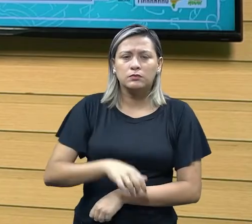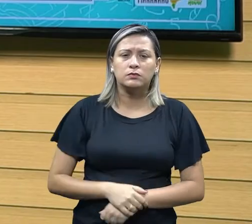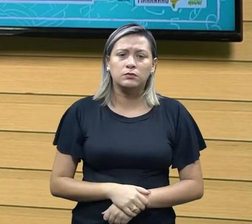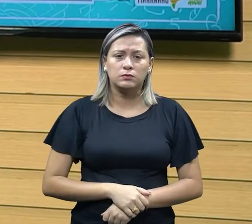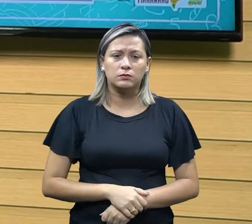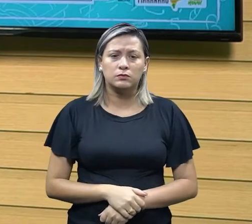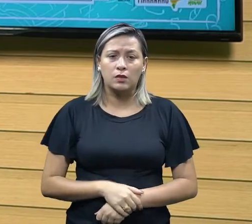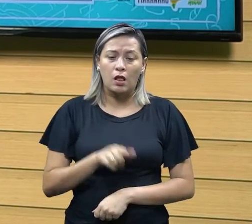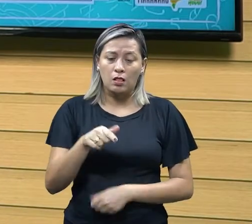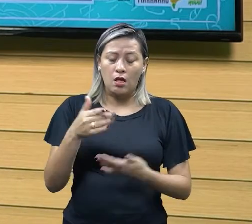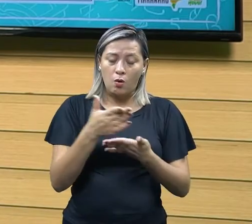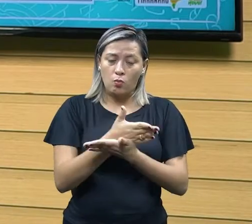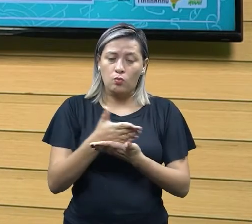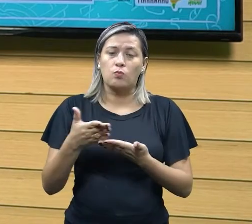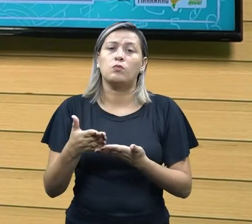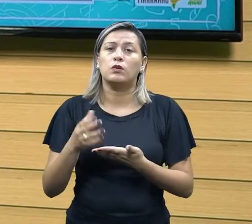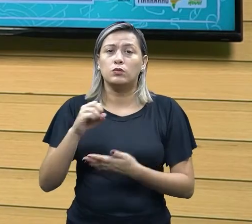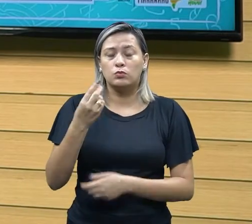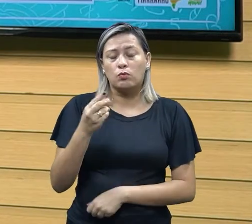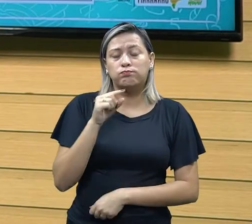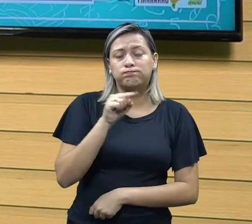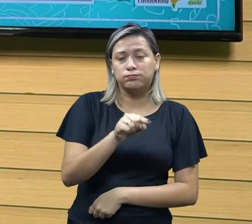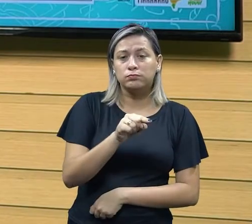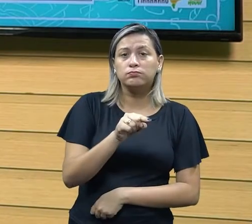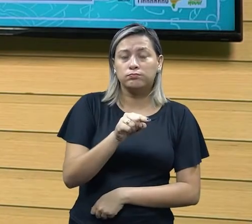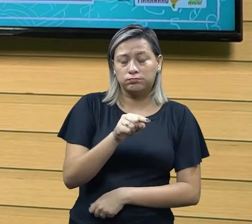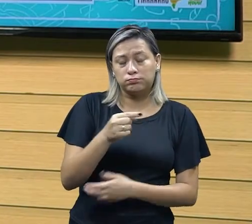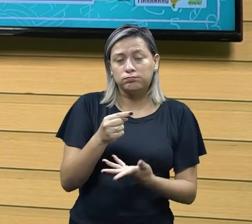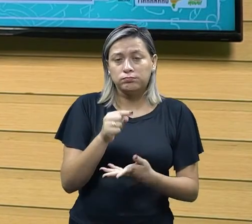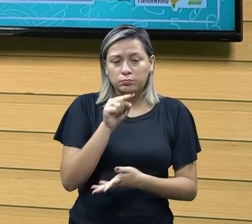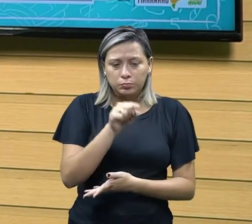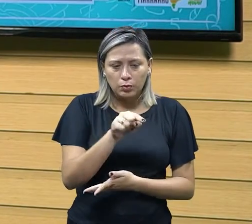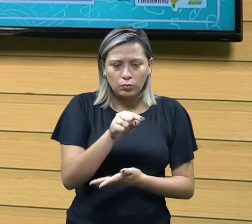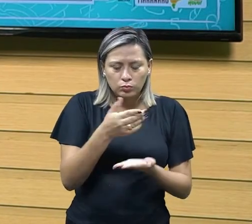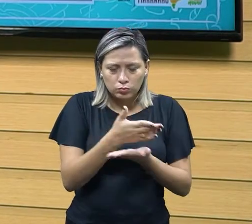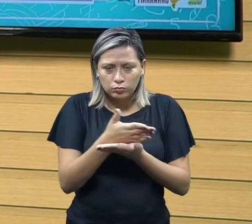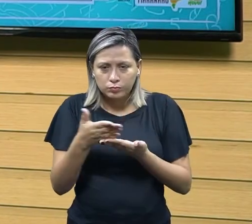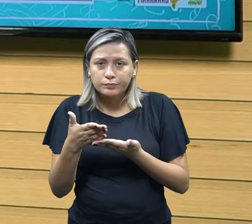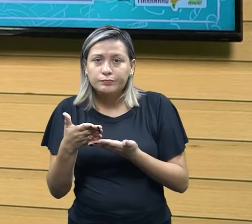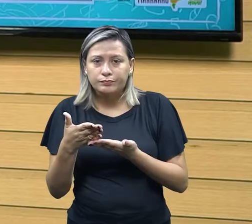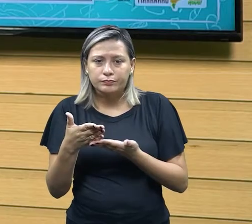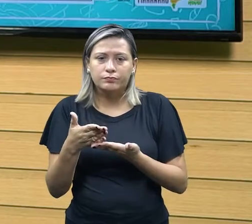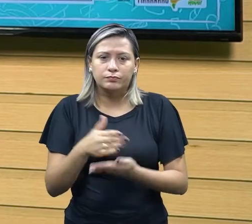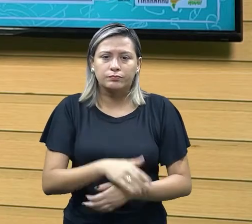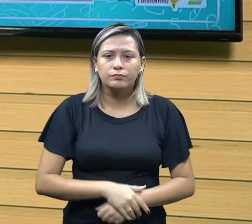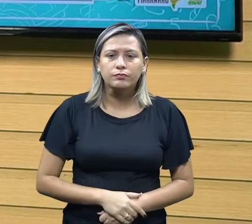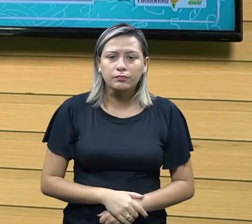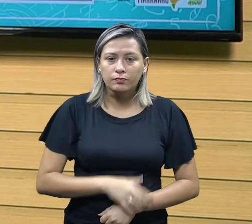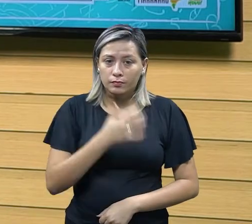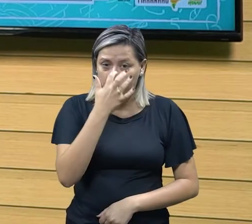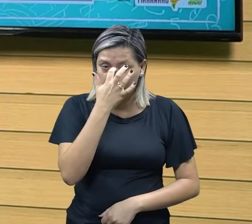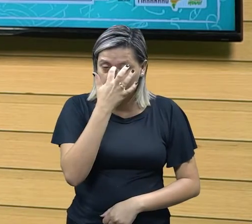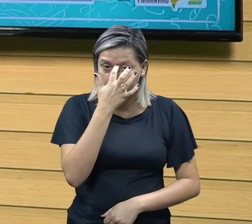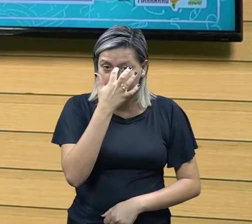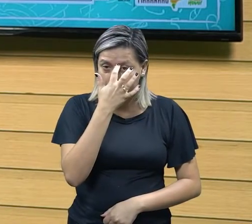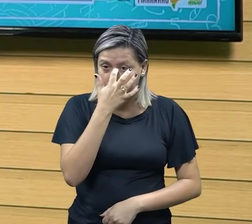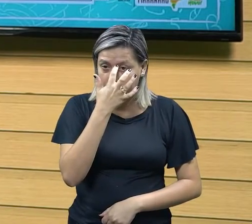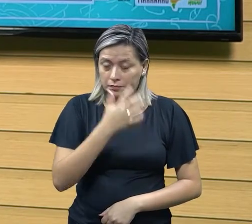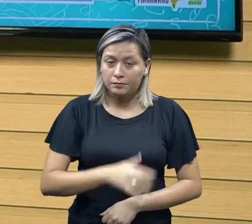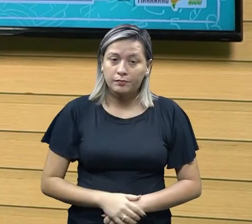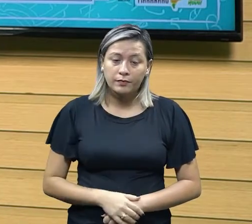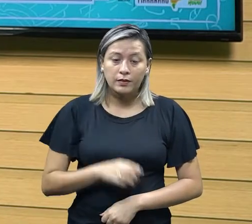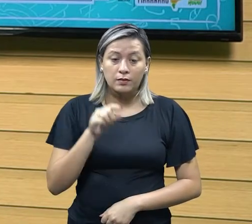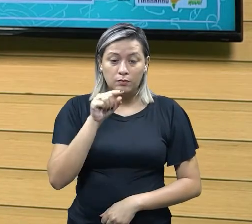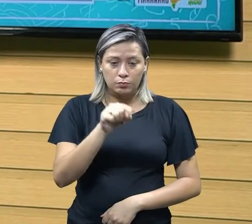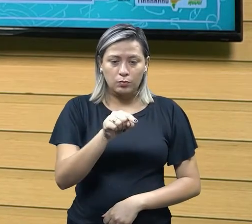ponto de partida, o ponto inicial ou o primeiro ponto, tá? Você pode entender de diferentes formas, mas é o primeiro ponto,